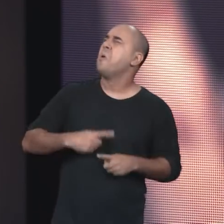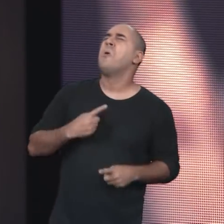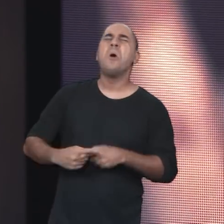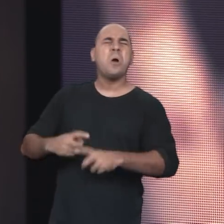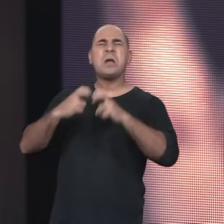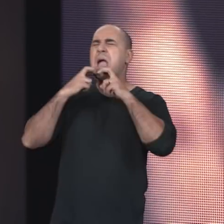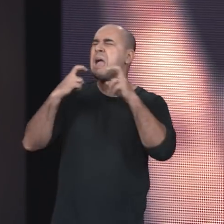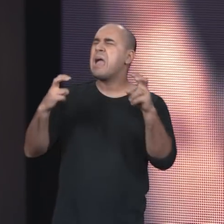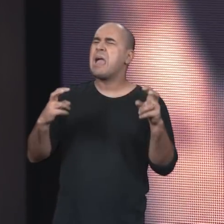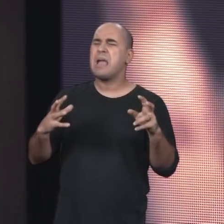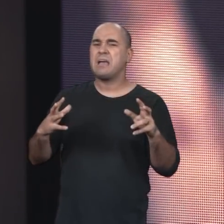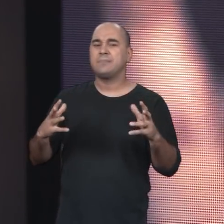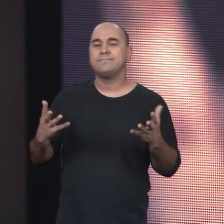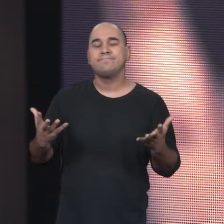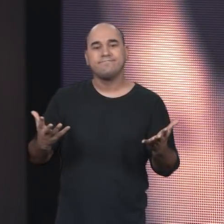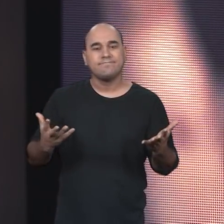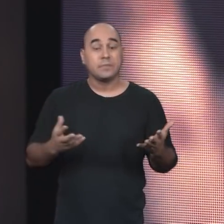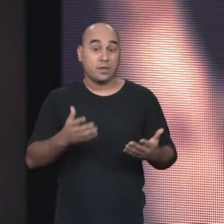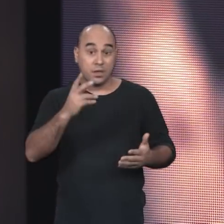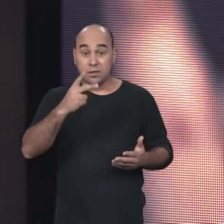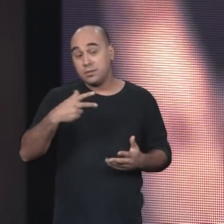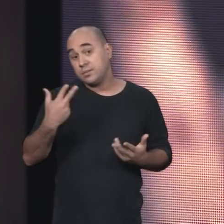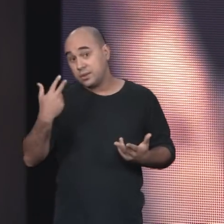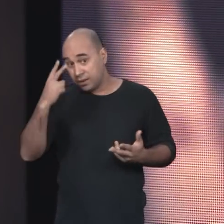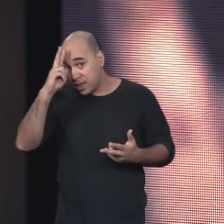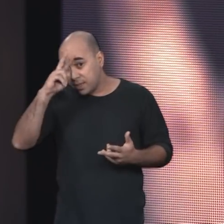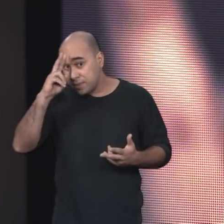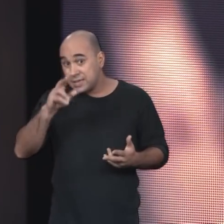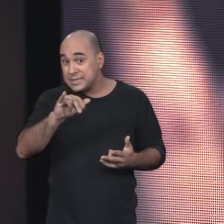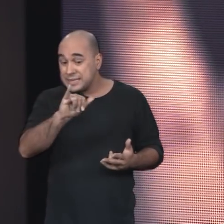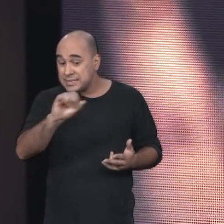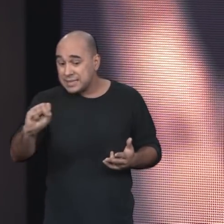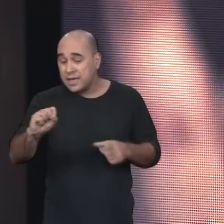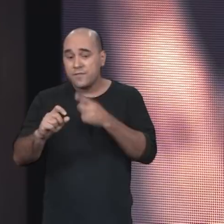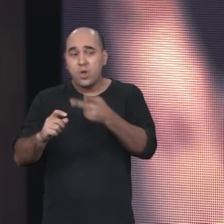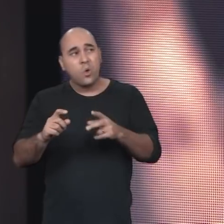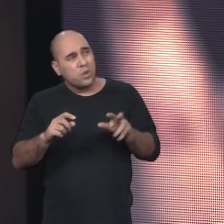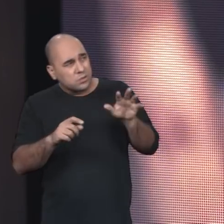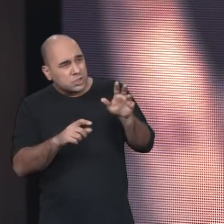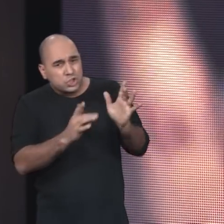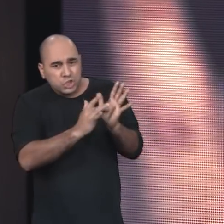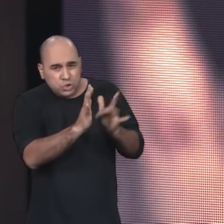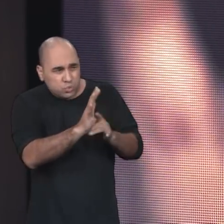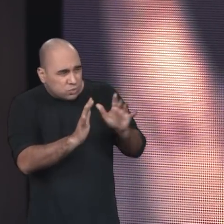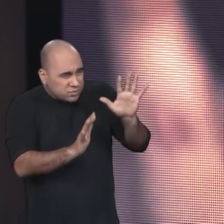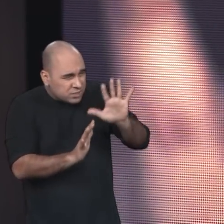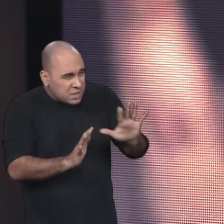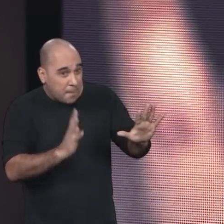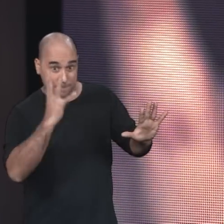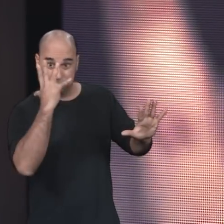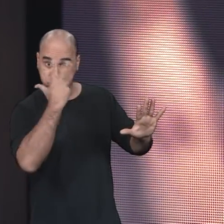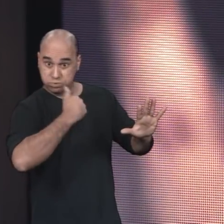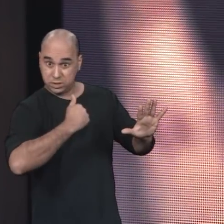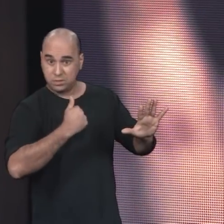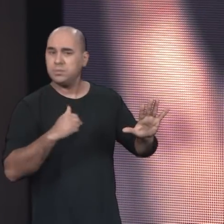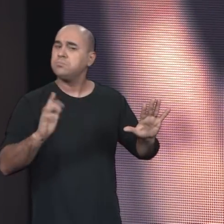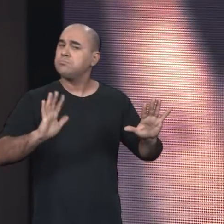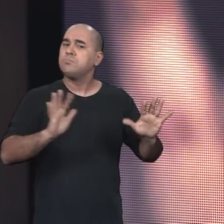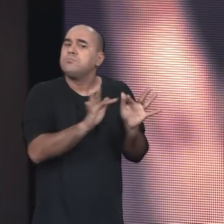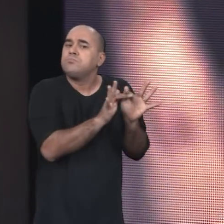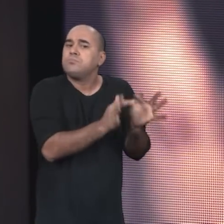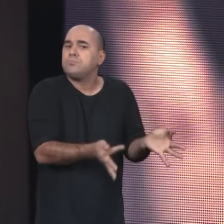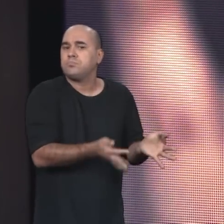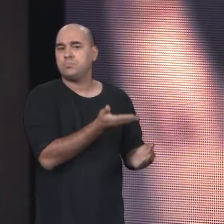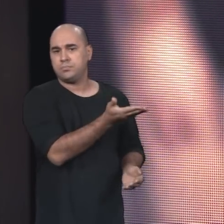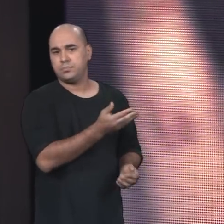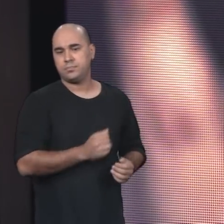nos agradasse, tá bem? Nenhuma beleza que nos agradasse. Então Jesus para mim é o exemplo. Eu tenho o direito legítimo de dizer, ai, ai,